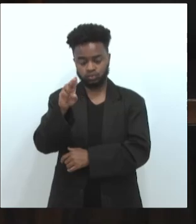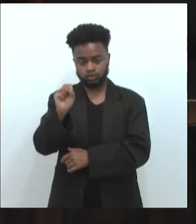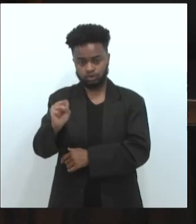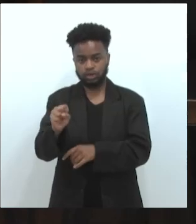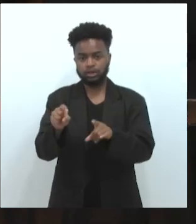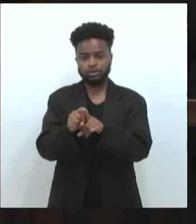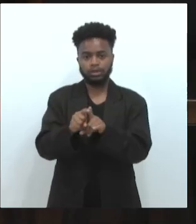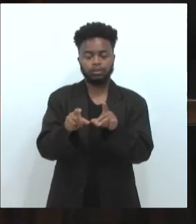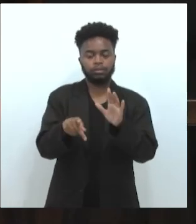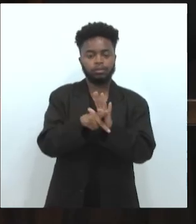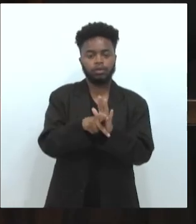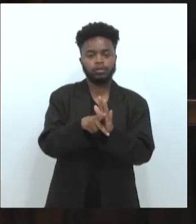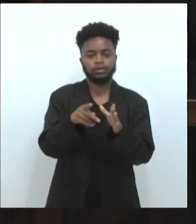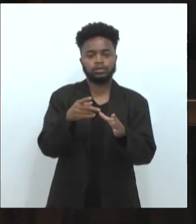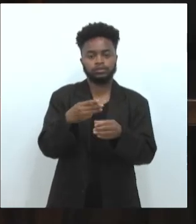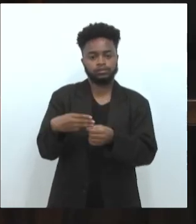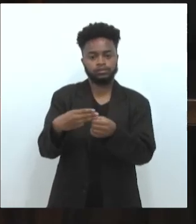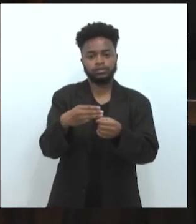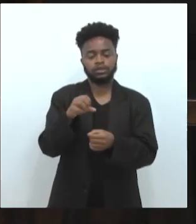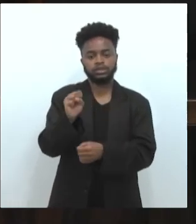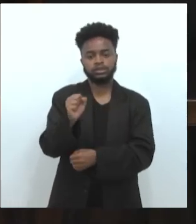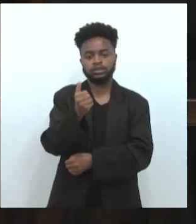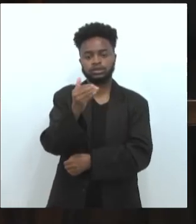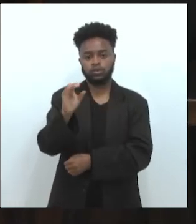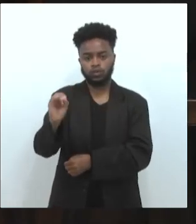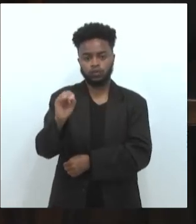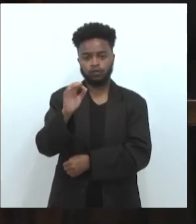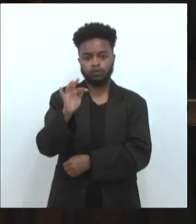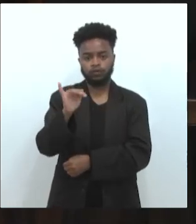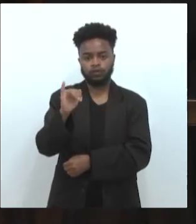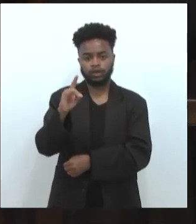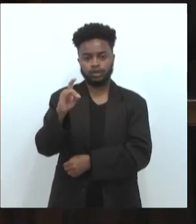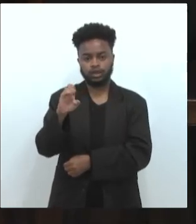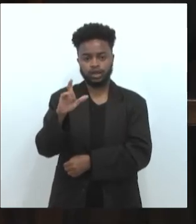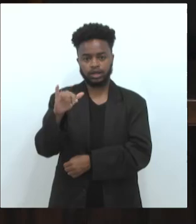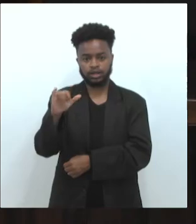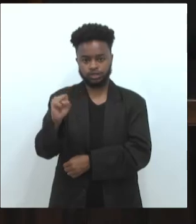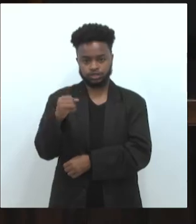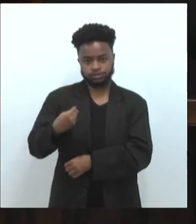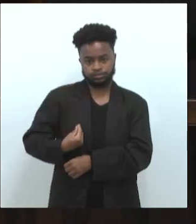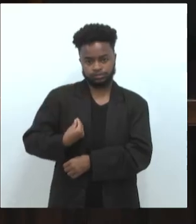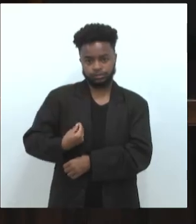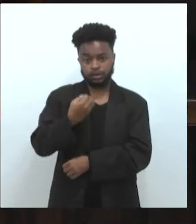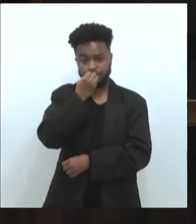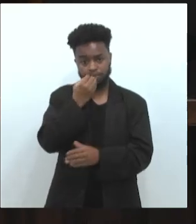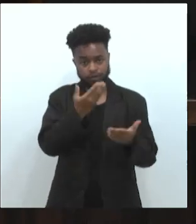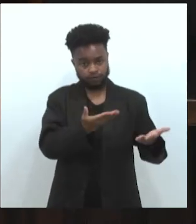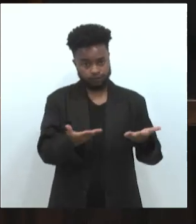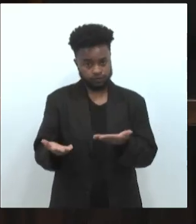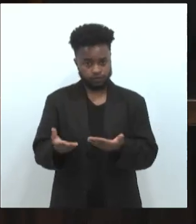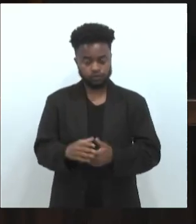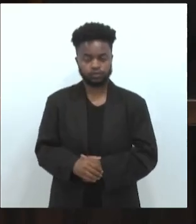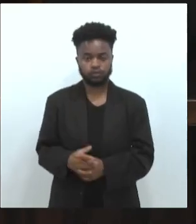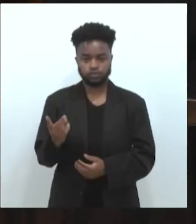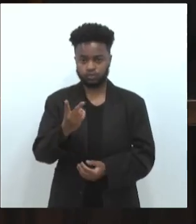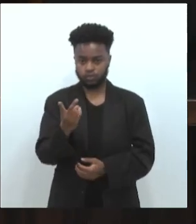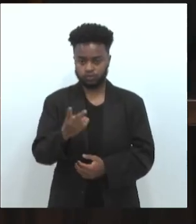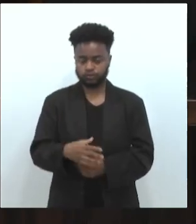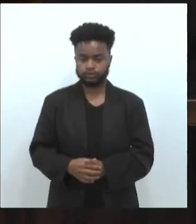Rogério, que é vereador e presidente da Câmara de São Fidélis. Sejam ambos muito bem-vindos a esta